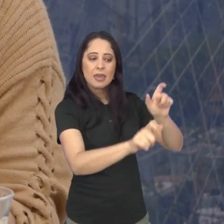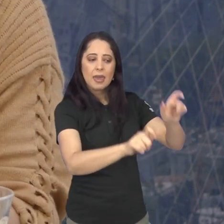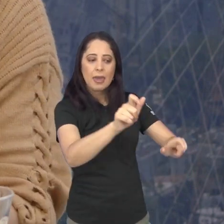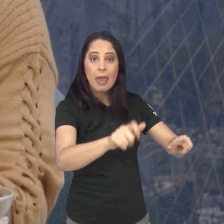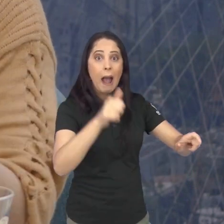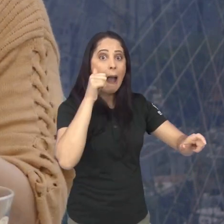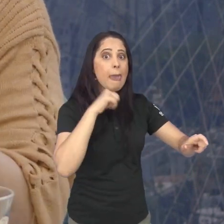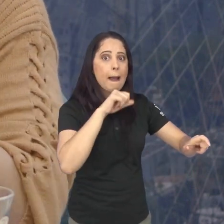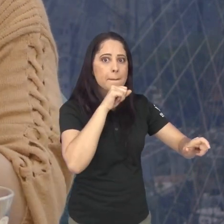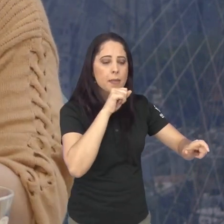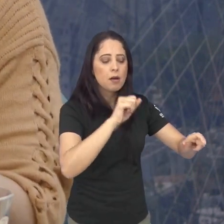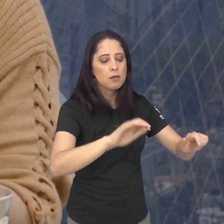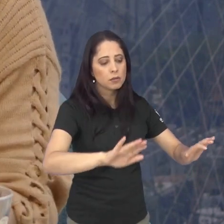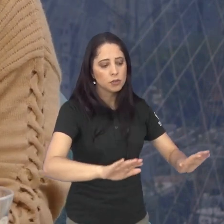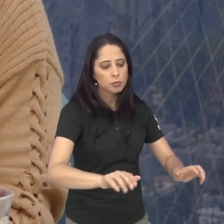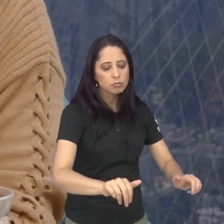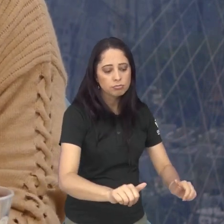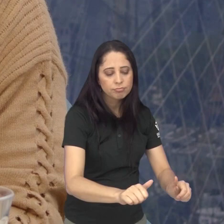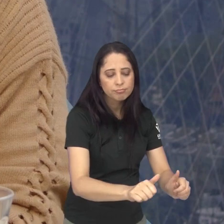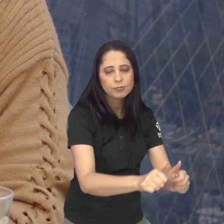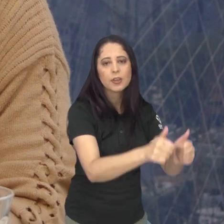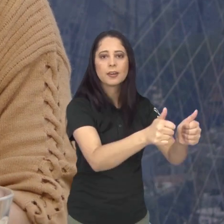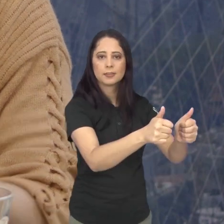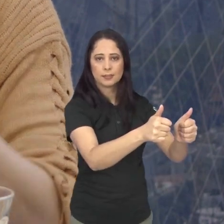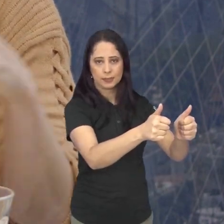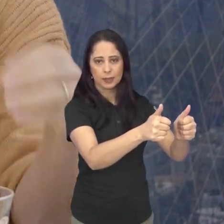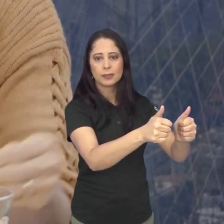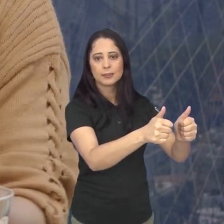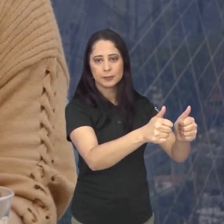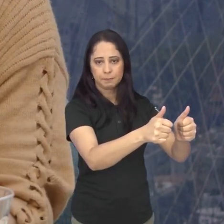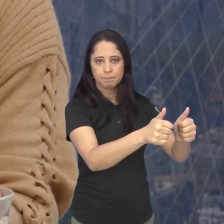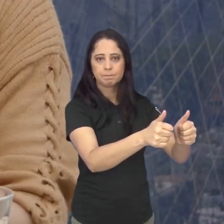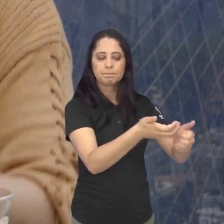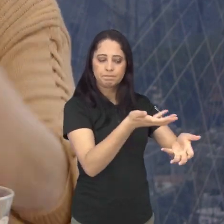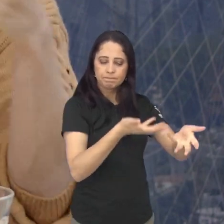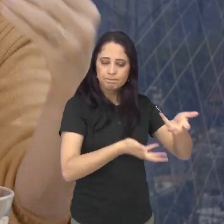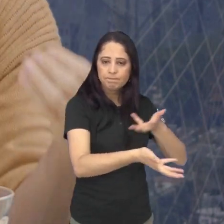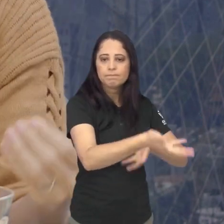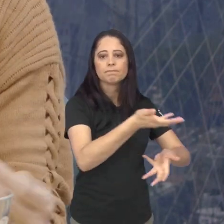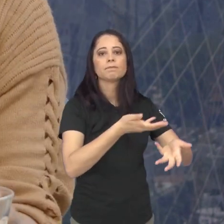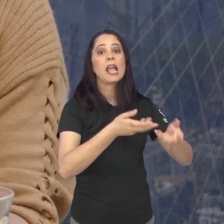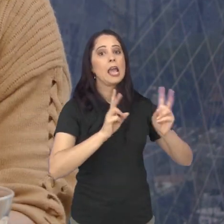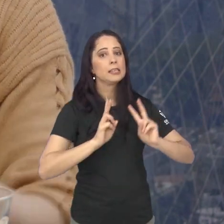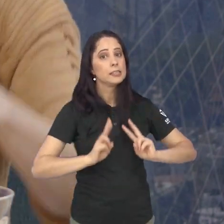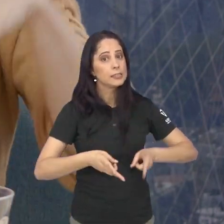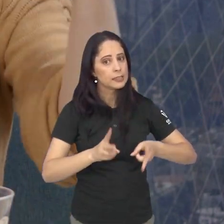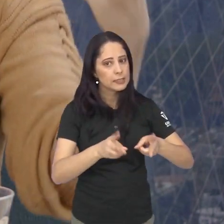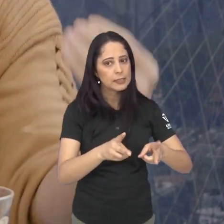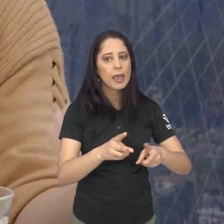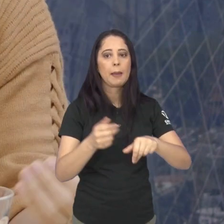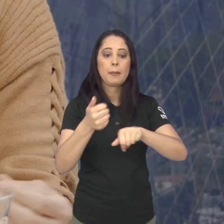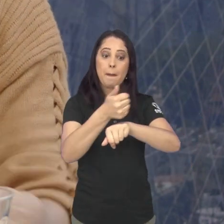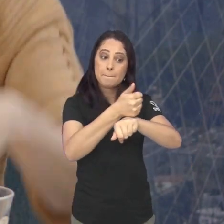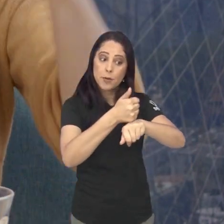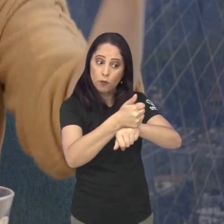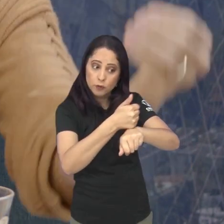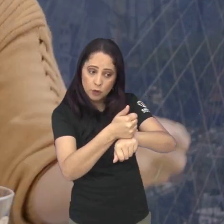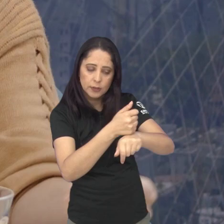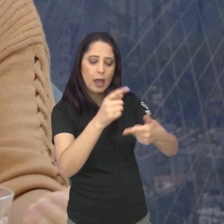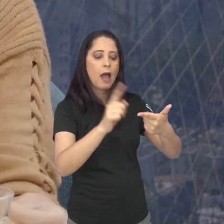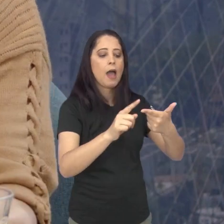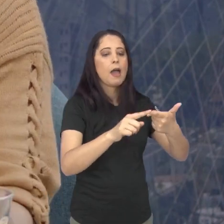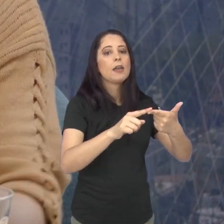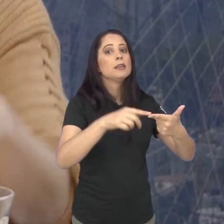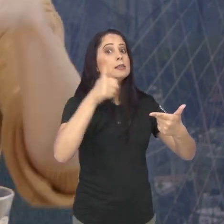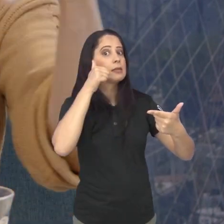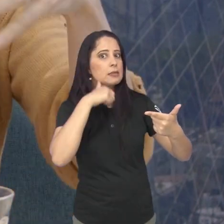talvez tentar simplificar questões técnicas e ir conectando cada vez mais mães, mães com profissionais, profissionais com